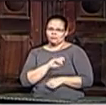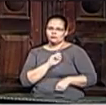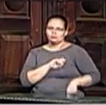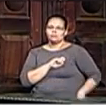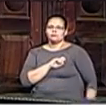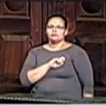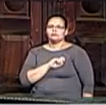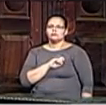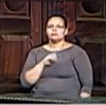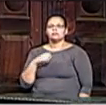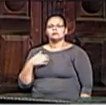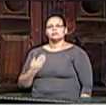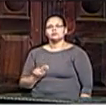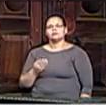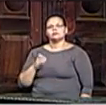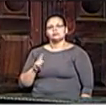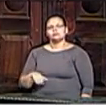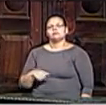especificamente a questão